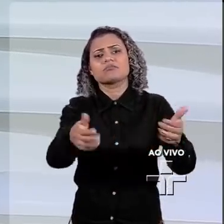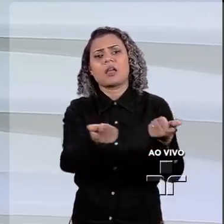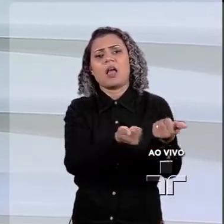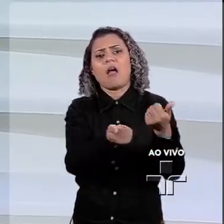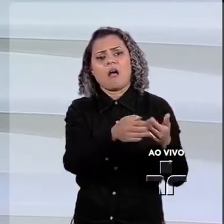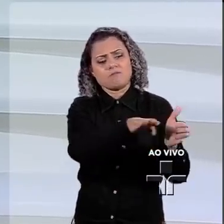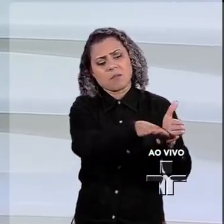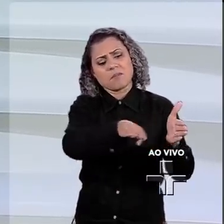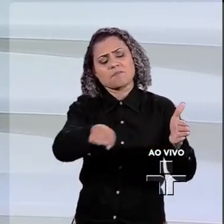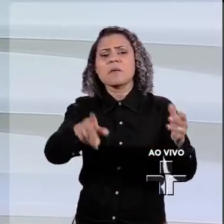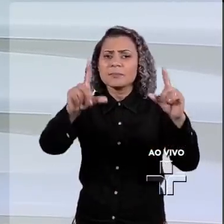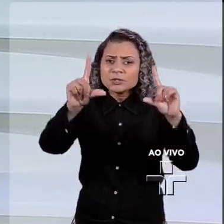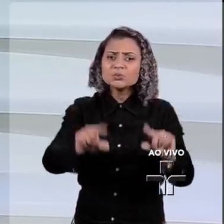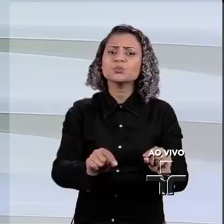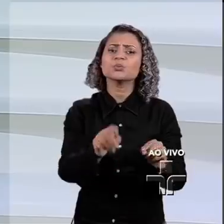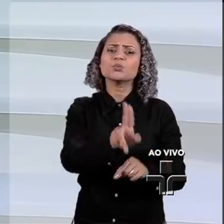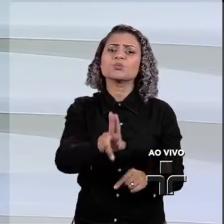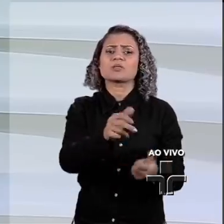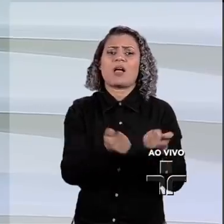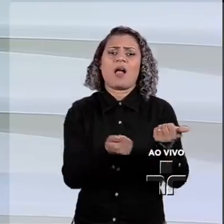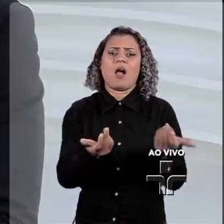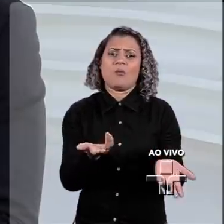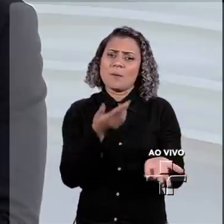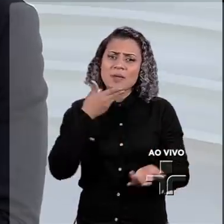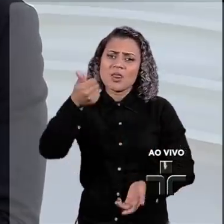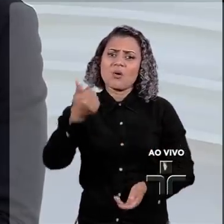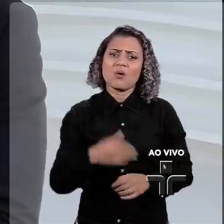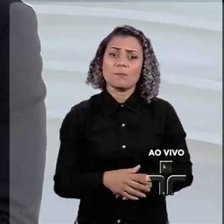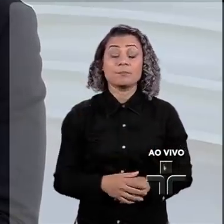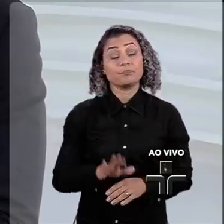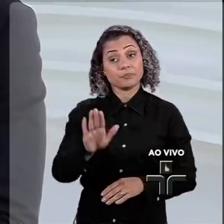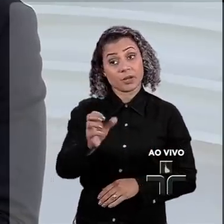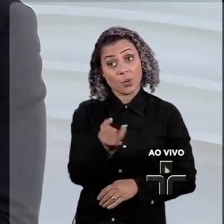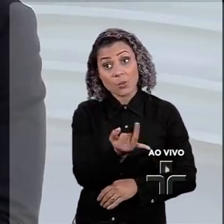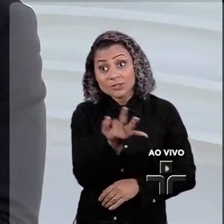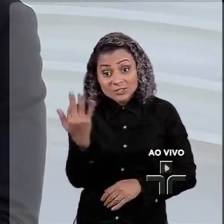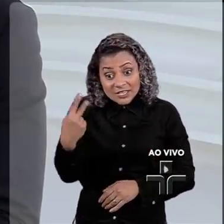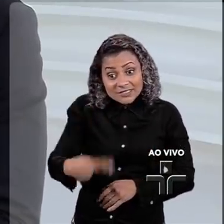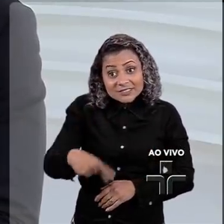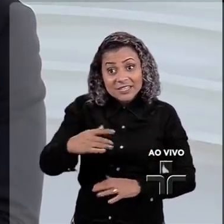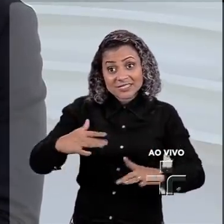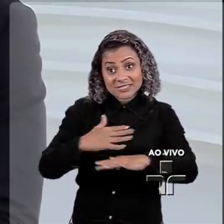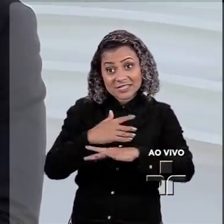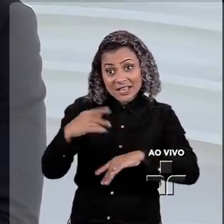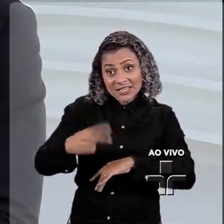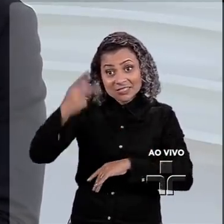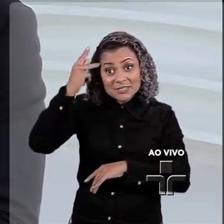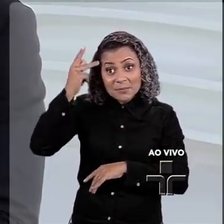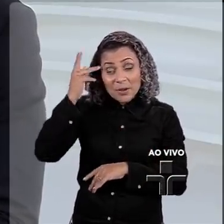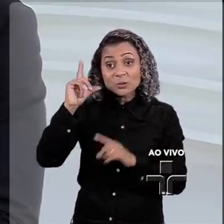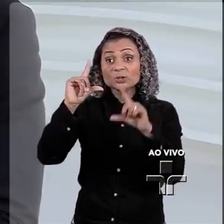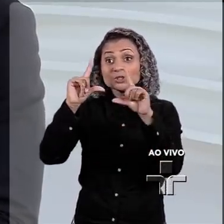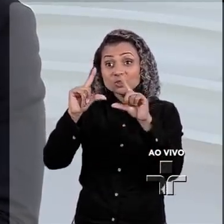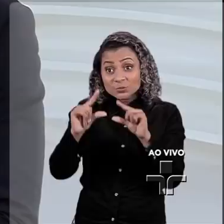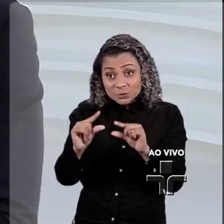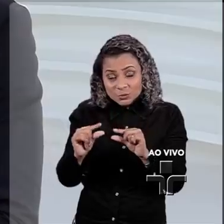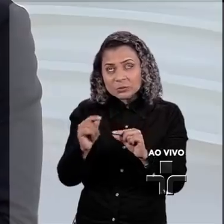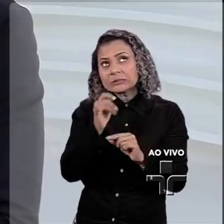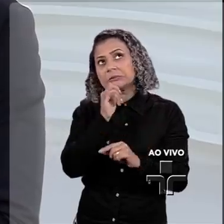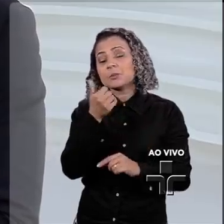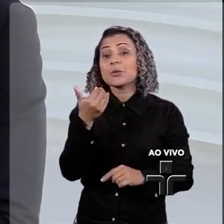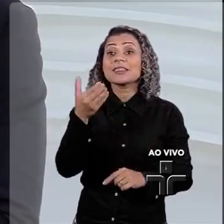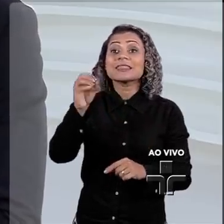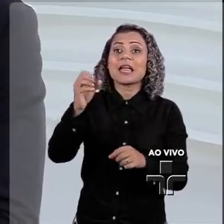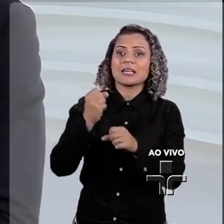cada vez mais as vagas para os carros? Bom, a quantidade de carros que nós temos na cidade, mesmo que ele diminua ao longo dos próximos